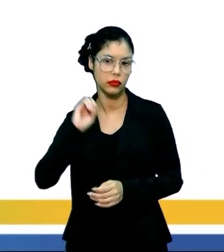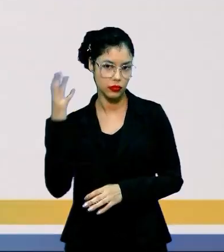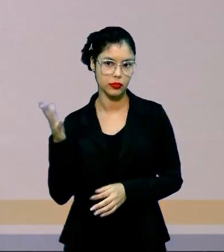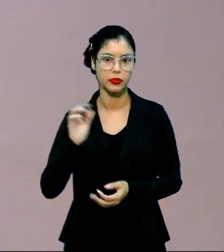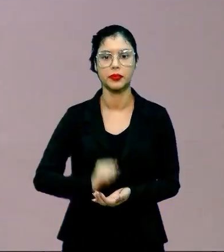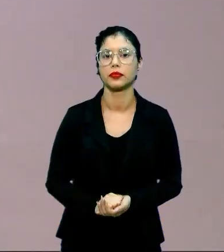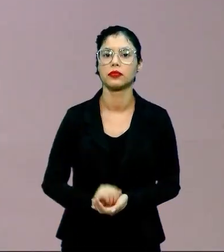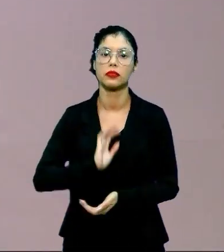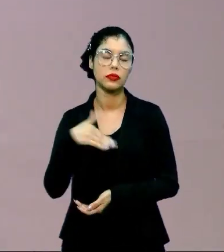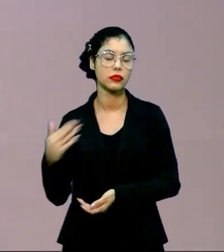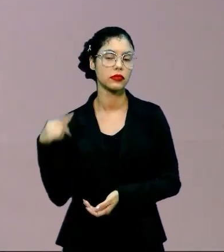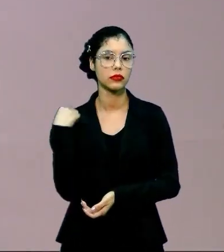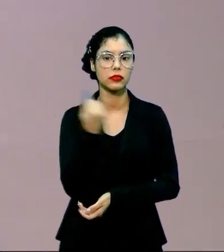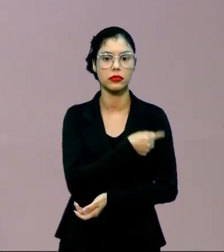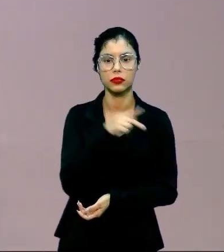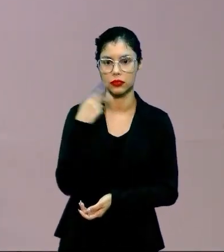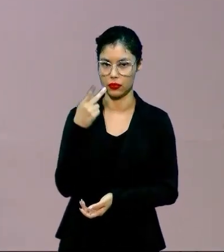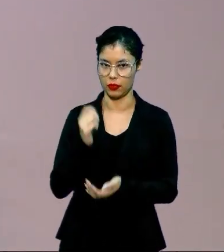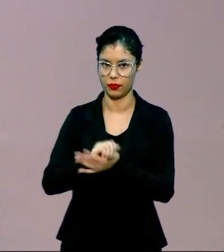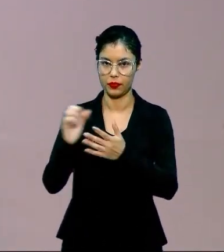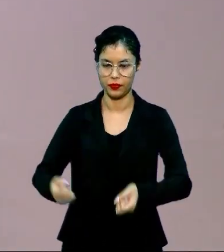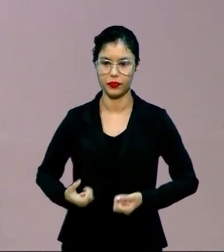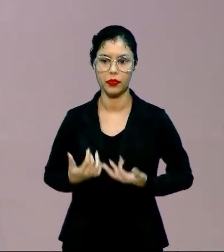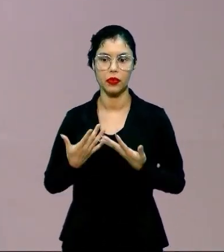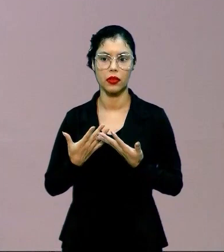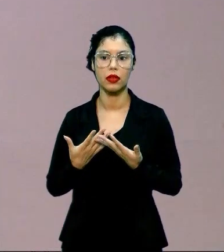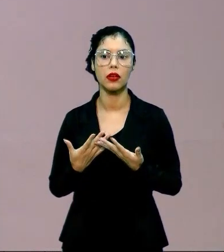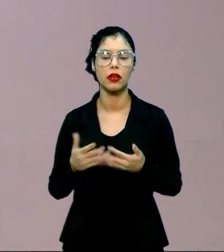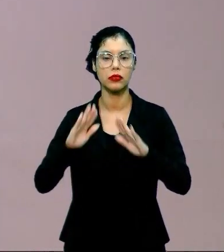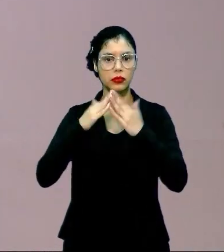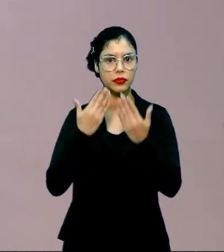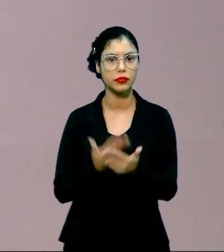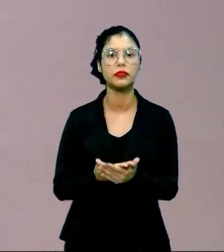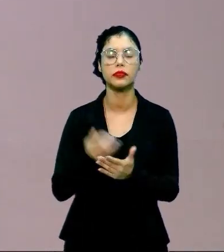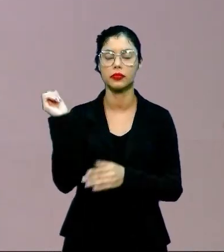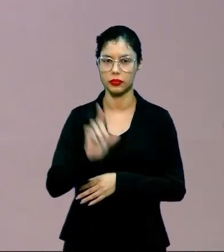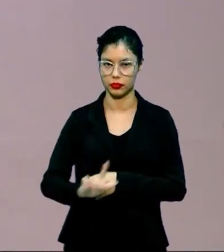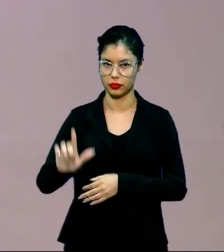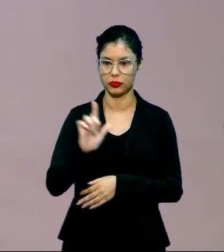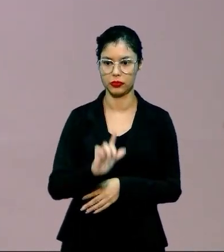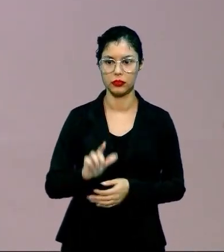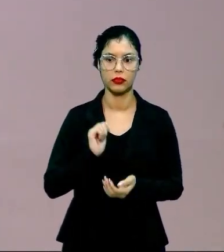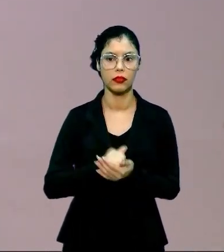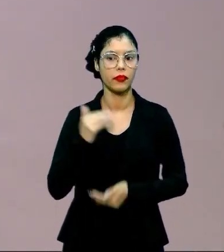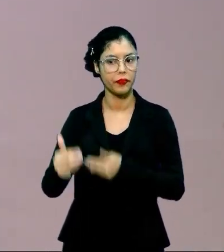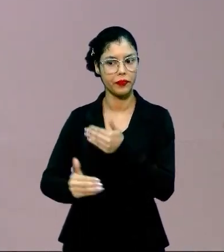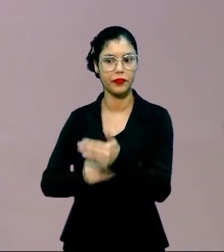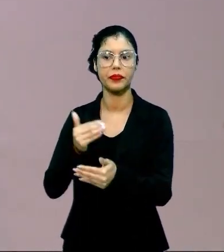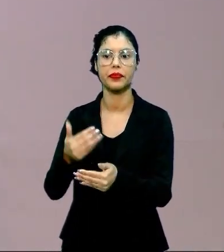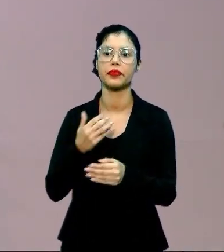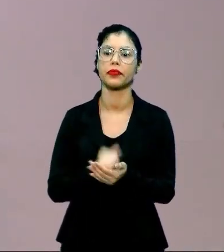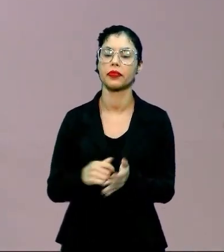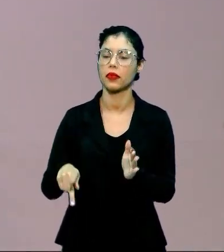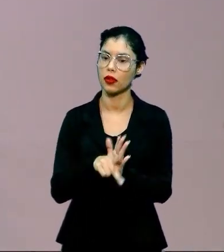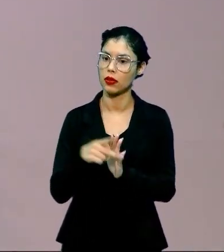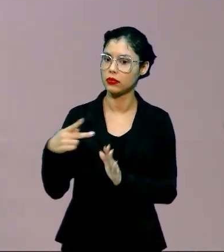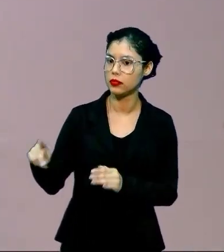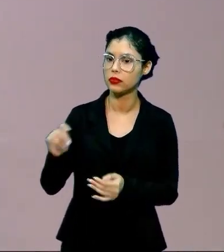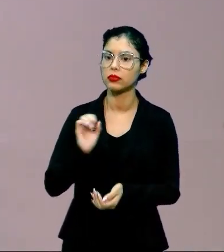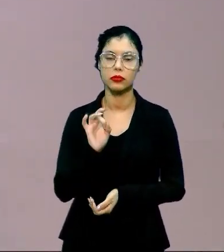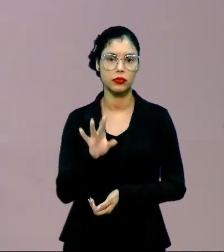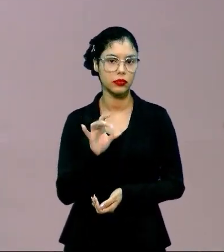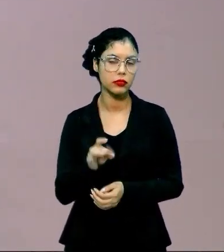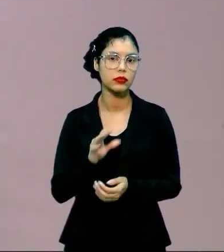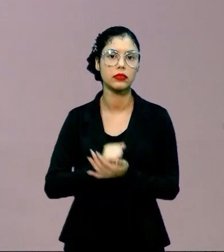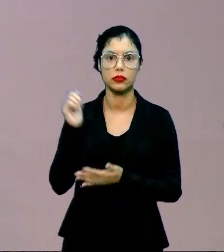obviamente. Então, quando a gente fala de manifestações ou de escolas literárias, o desenvolvimento dela não é somente